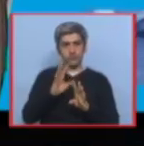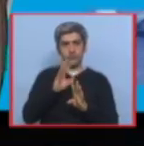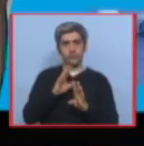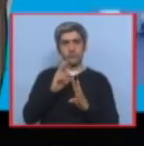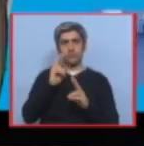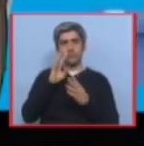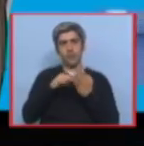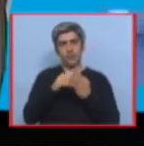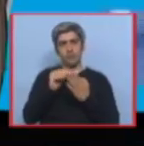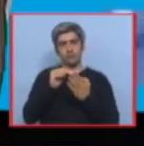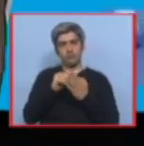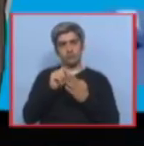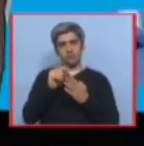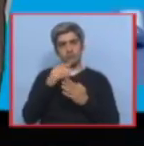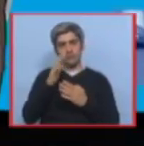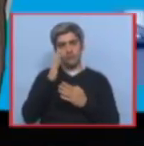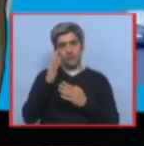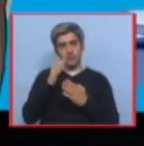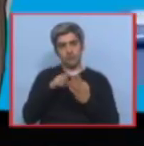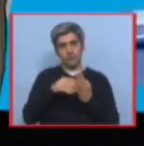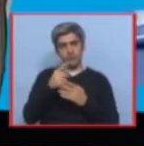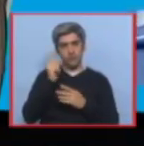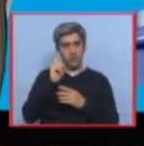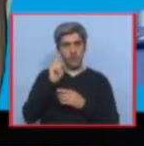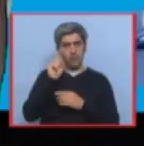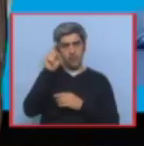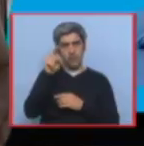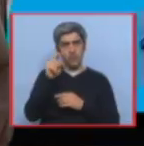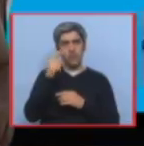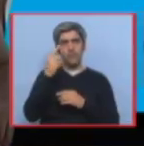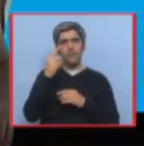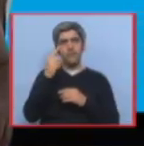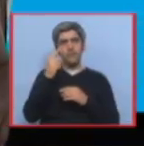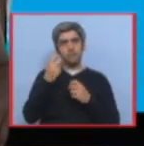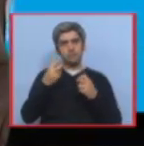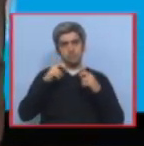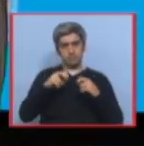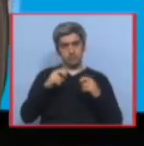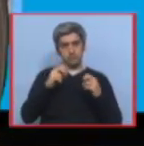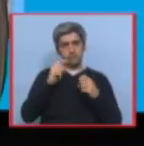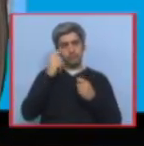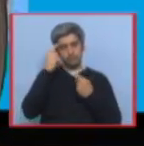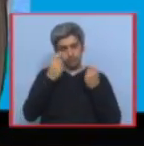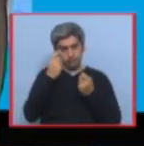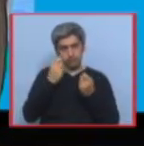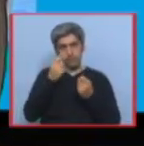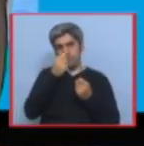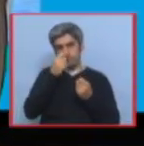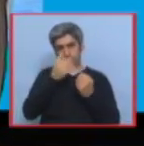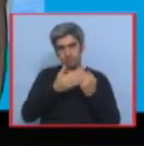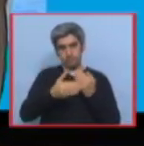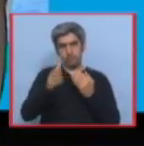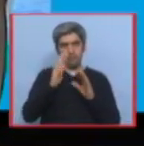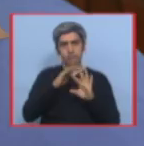e programamos também, ou tentar programar uma data para nos sentarmos e revermos as atividades que